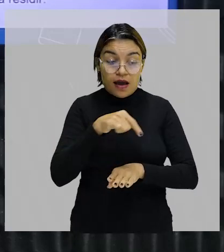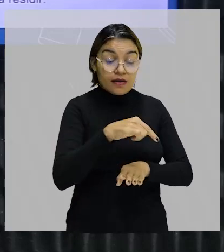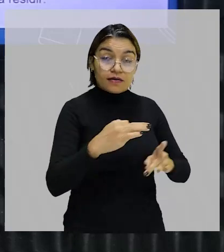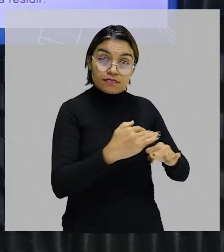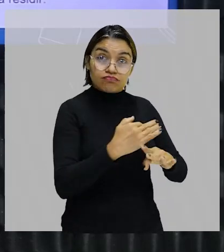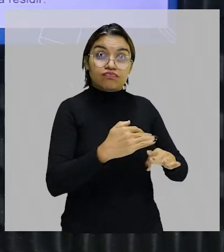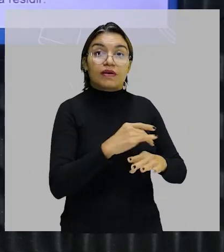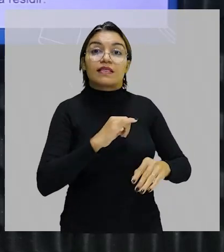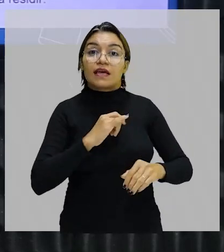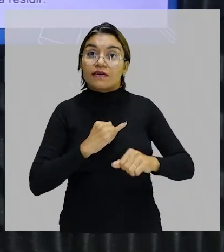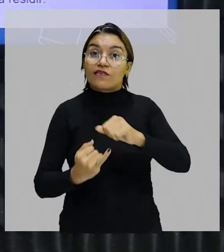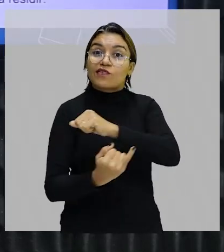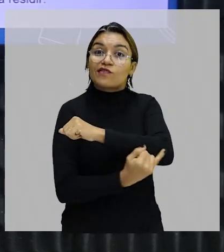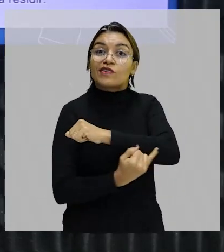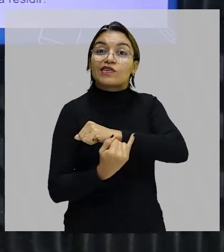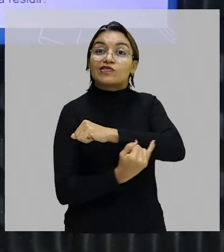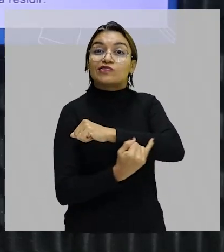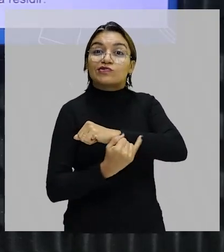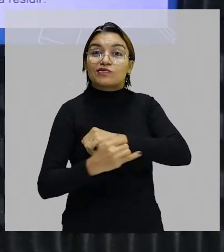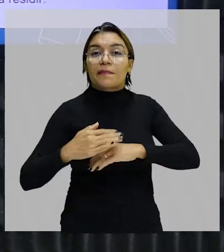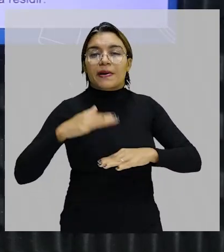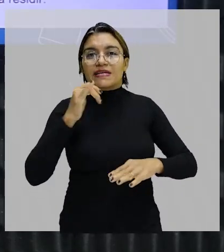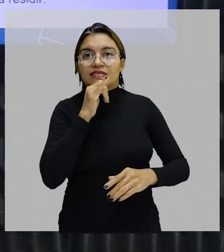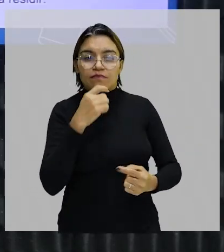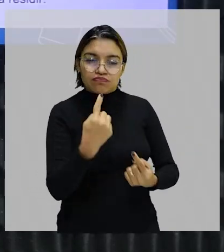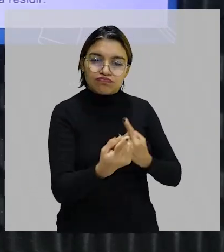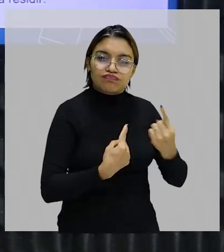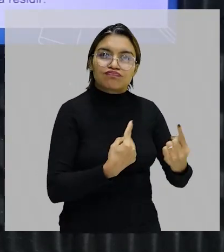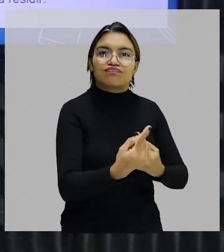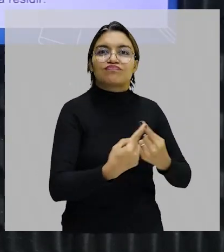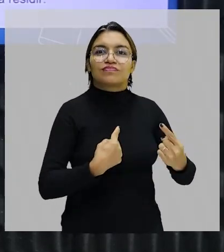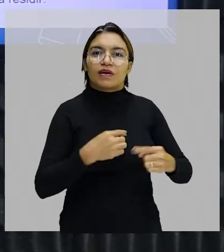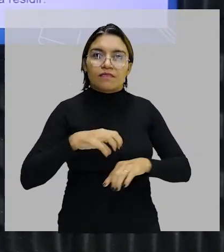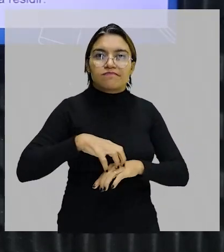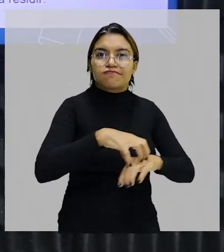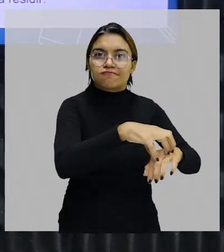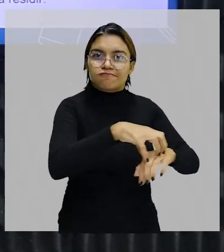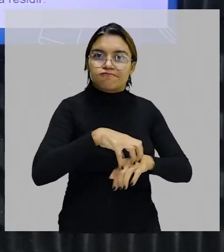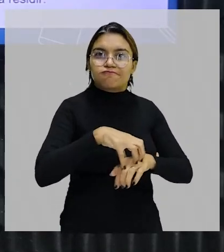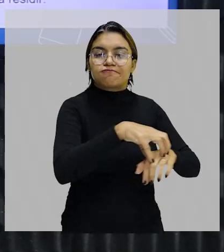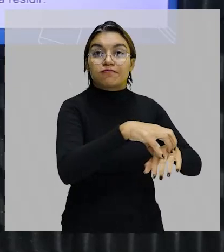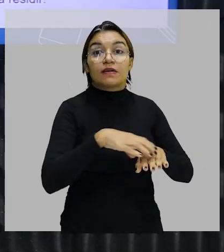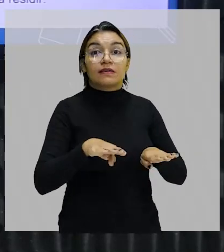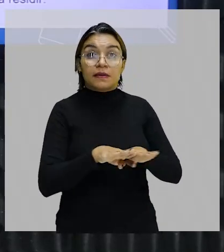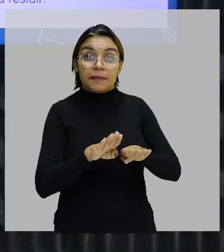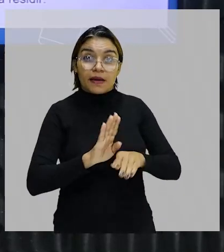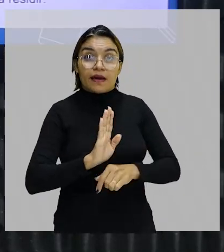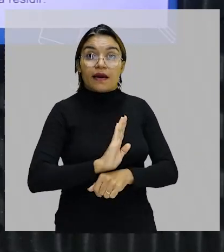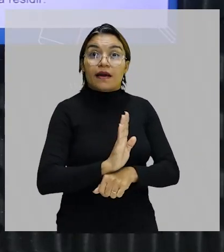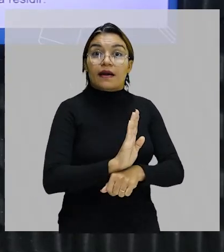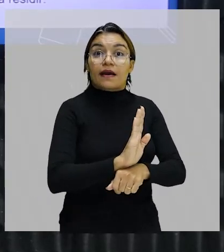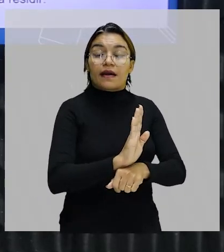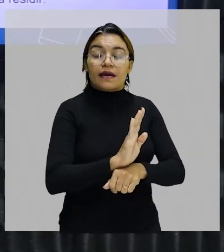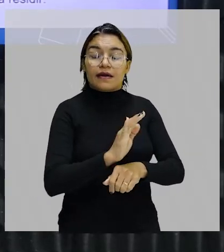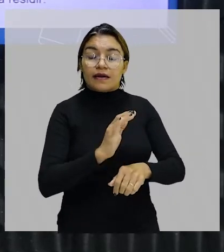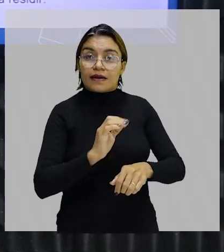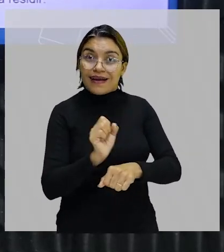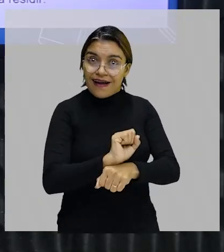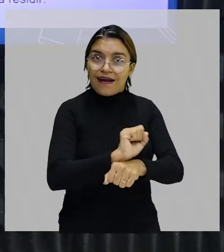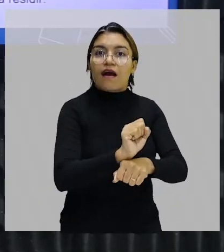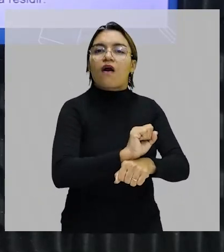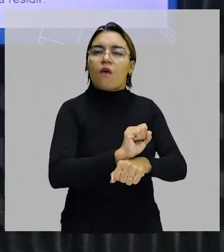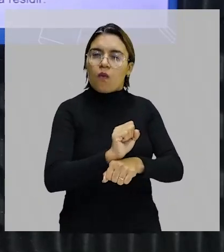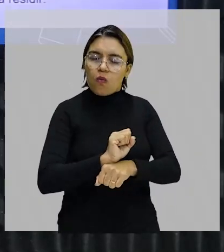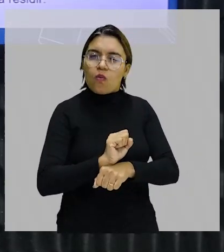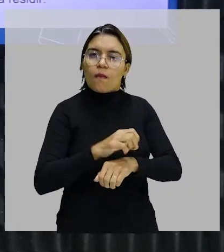maior infraestrutura de vias, por exemplo, de deslocamento, maior circulação de veículos, mas principalmente, não